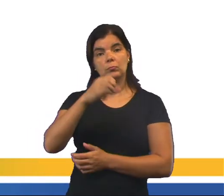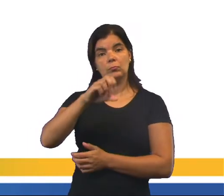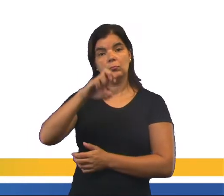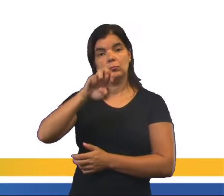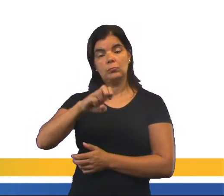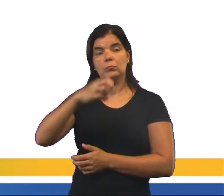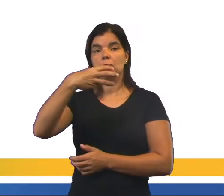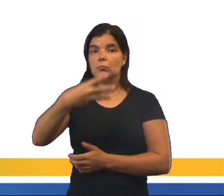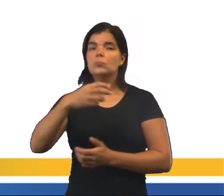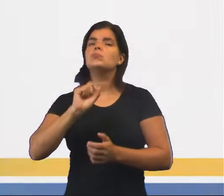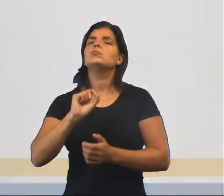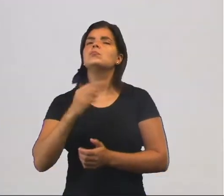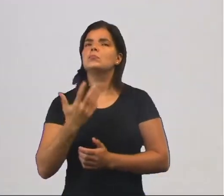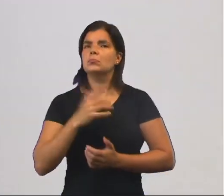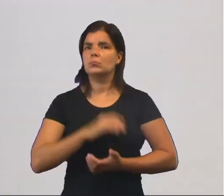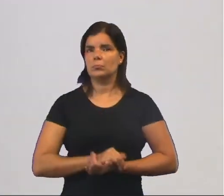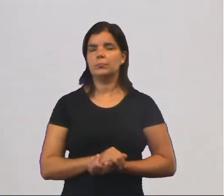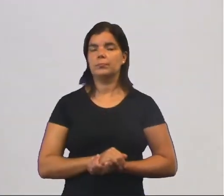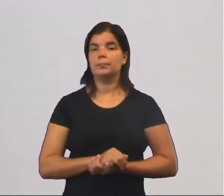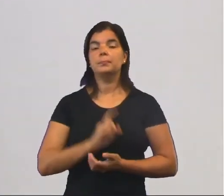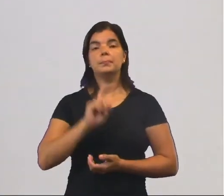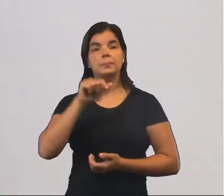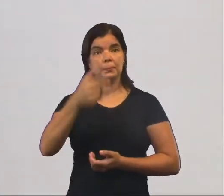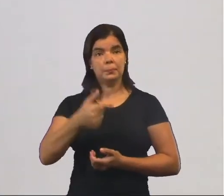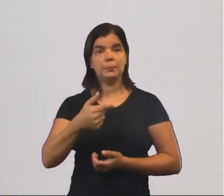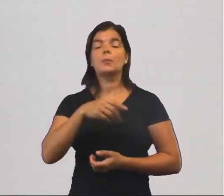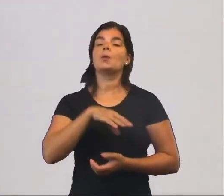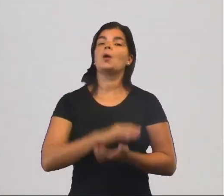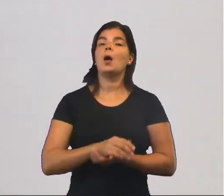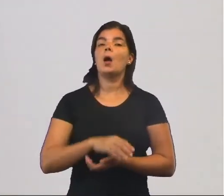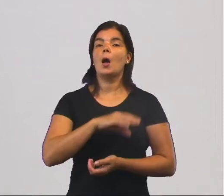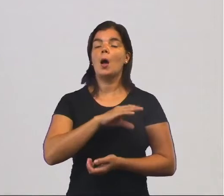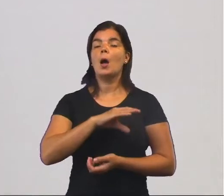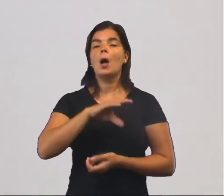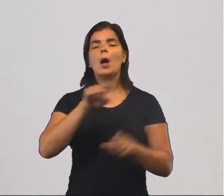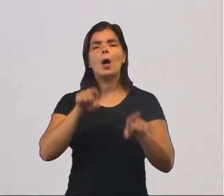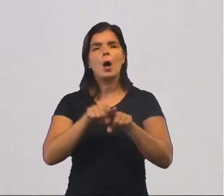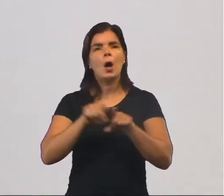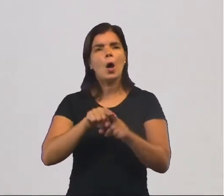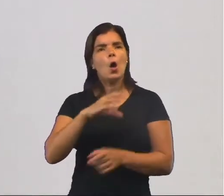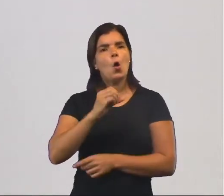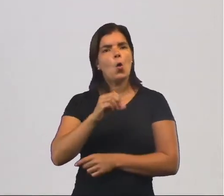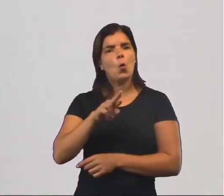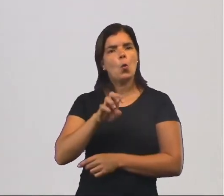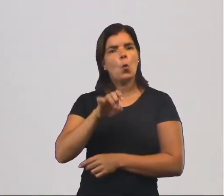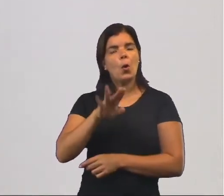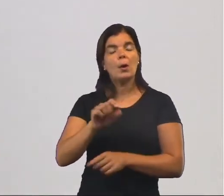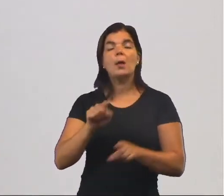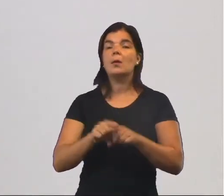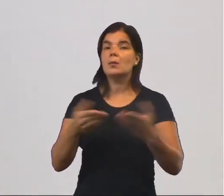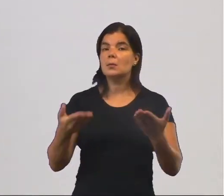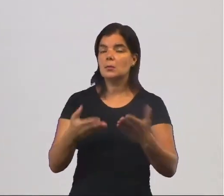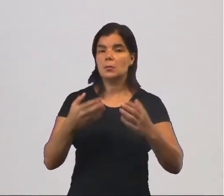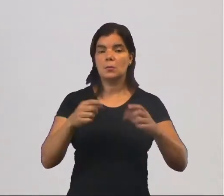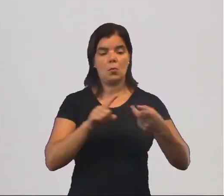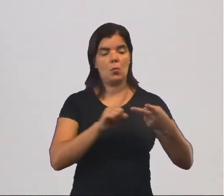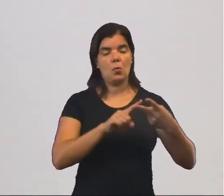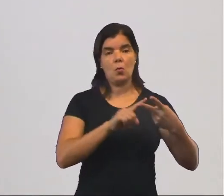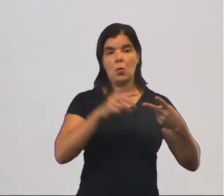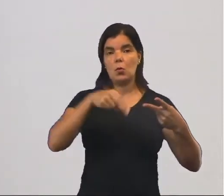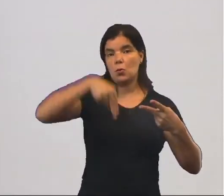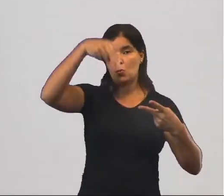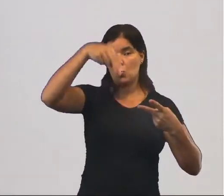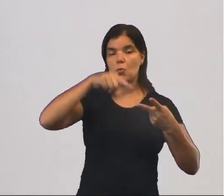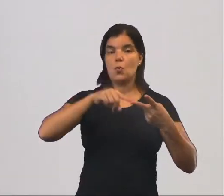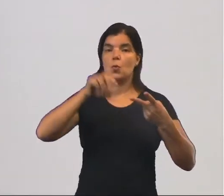1953. O que acontece? A Coreia do Norte, hoje em dia, a Coreia em si, hoje em dia ela é dividida entre Coreia do